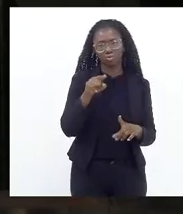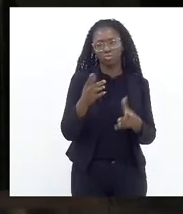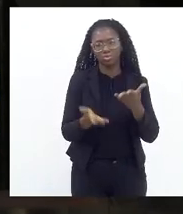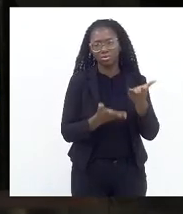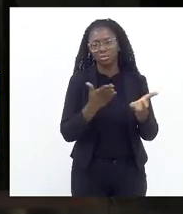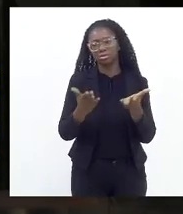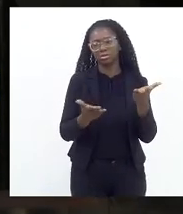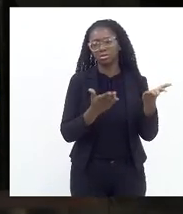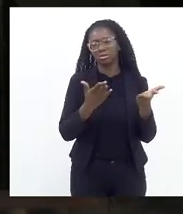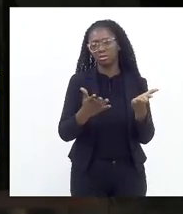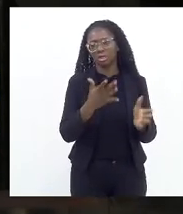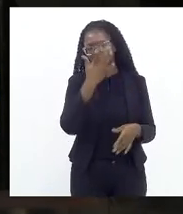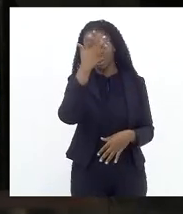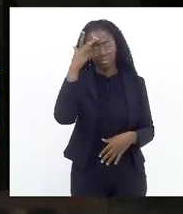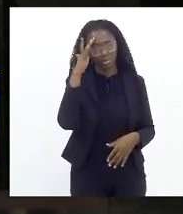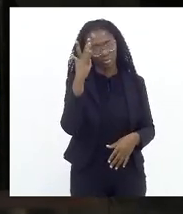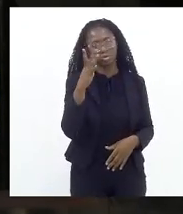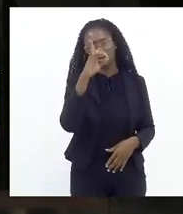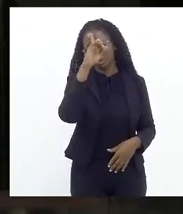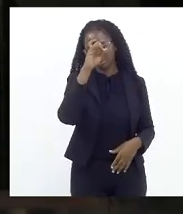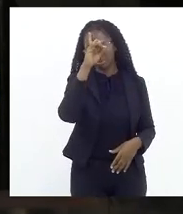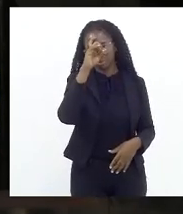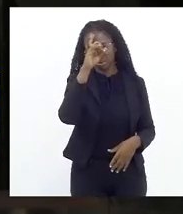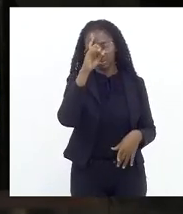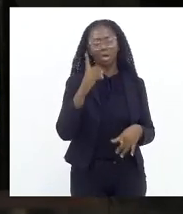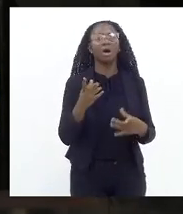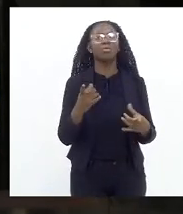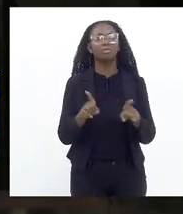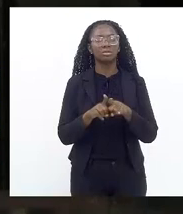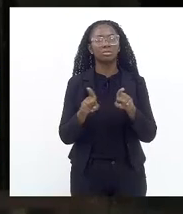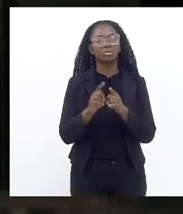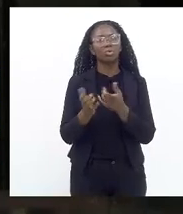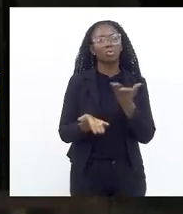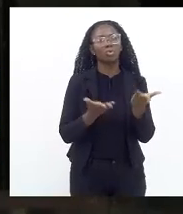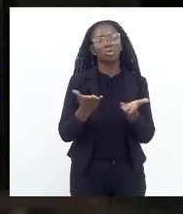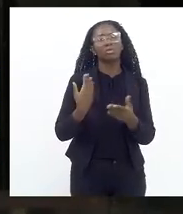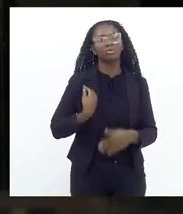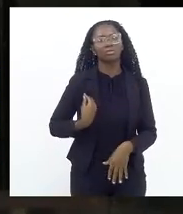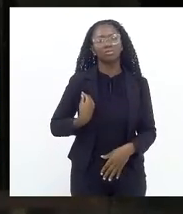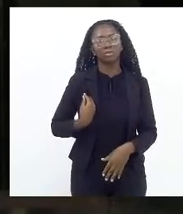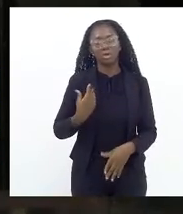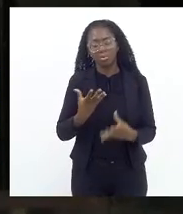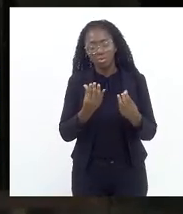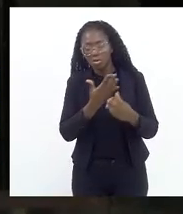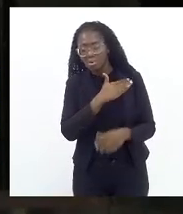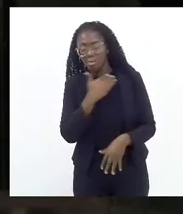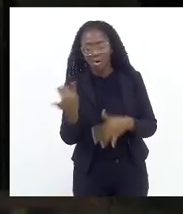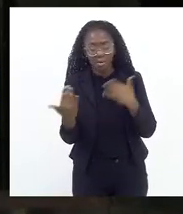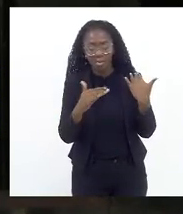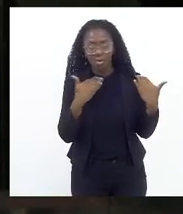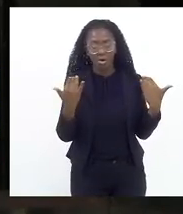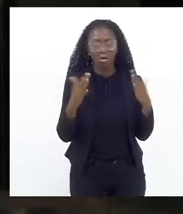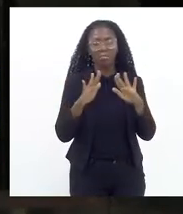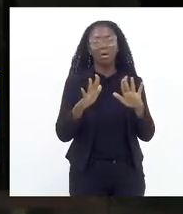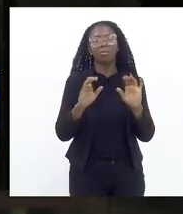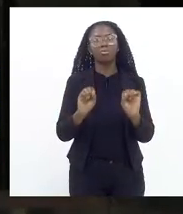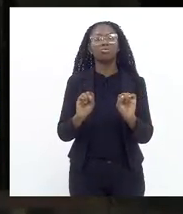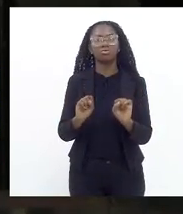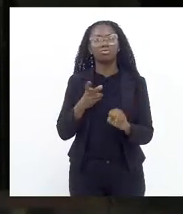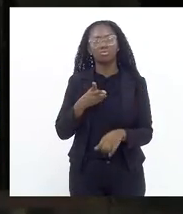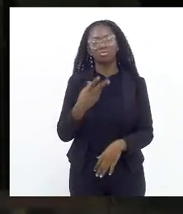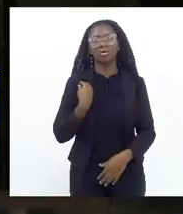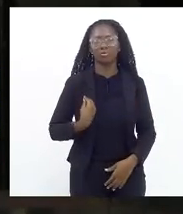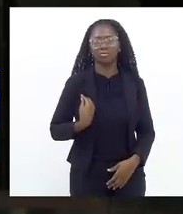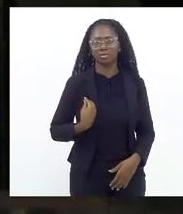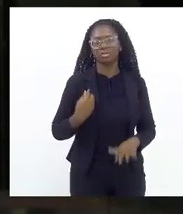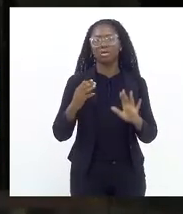a preservação de vidas que se foram e que poderiam ter ficado entre nós. Ora, esse não